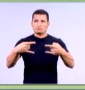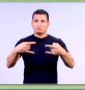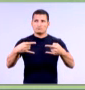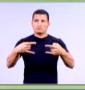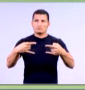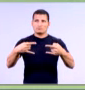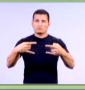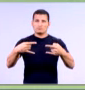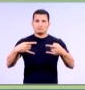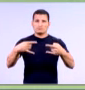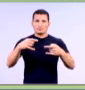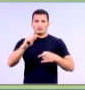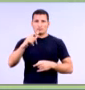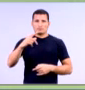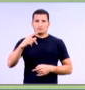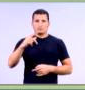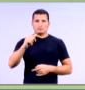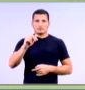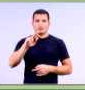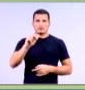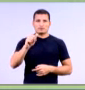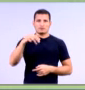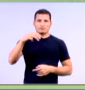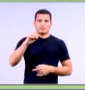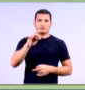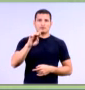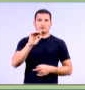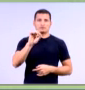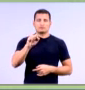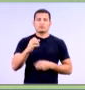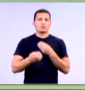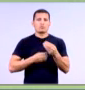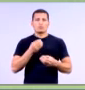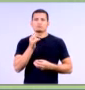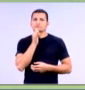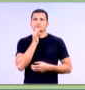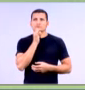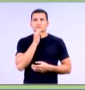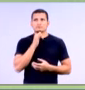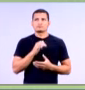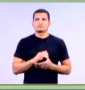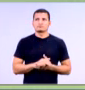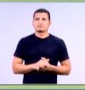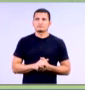informações necessárias. Como seria um exemplo, né?